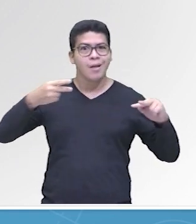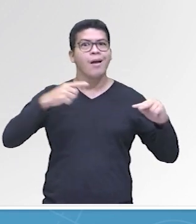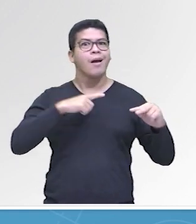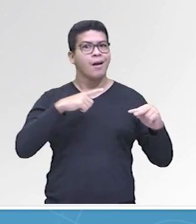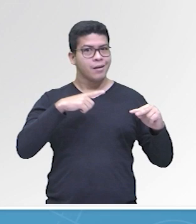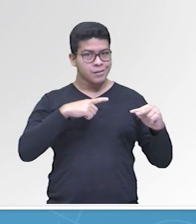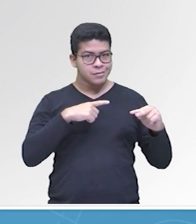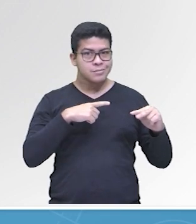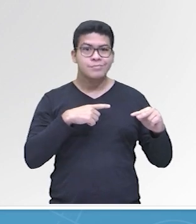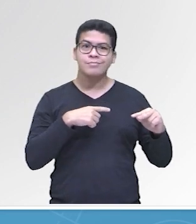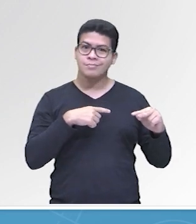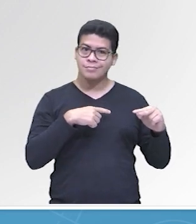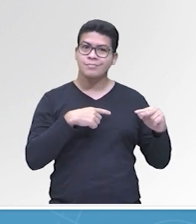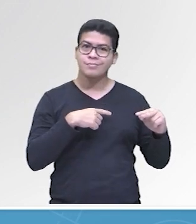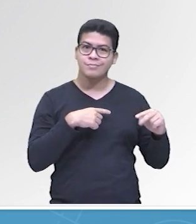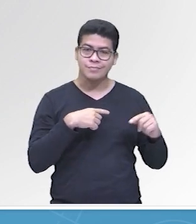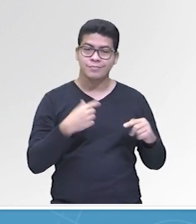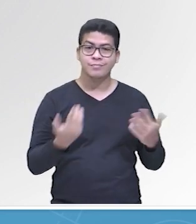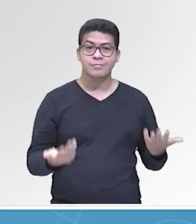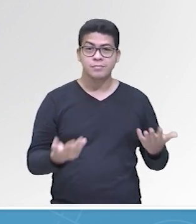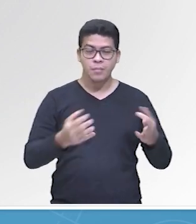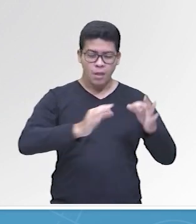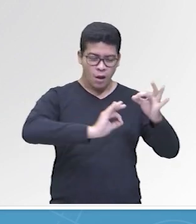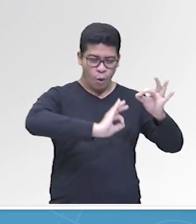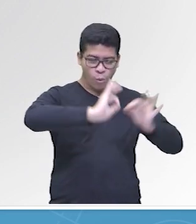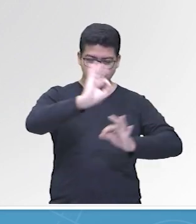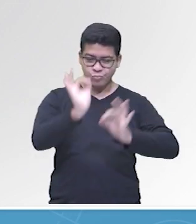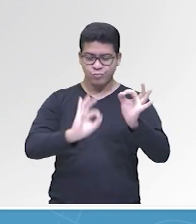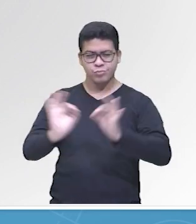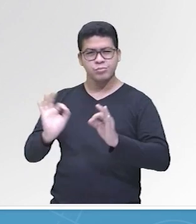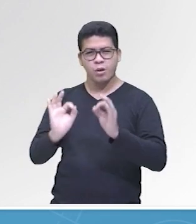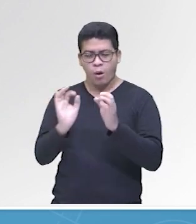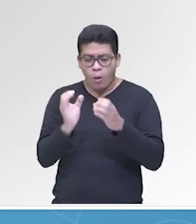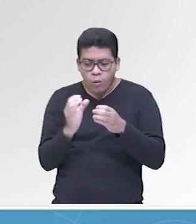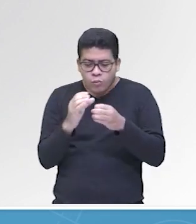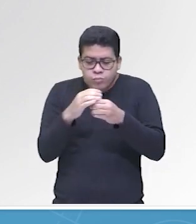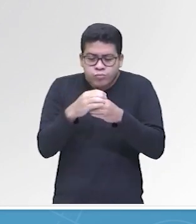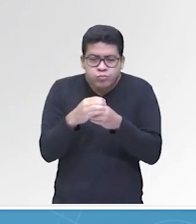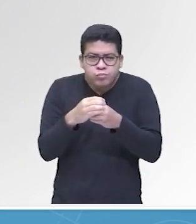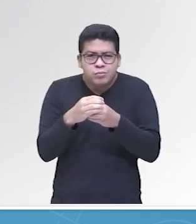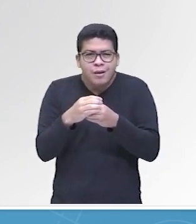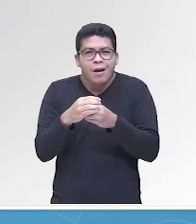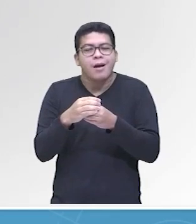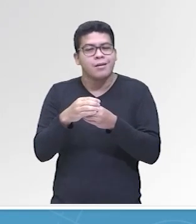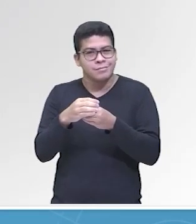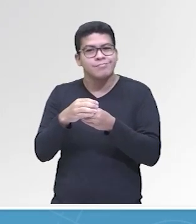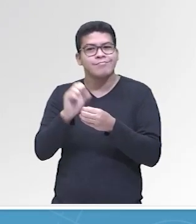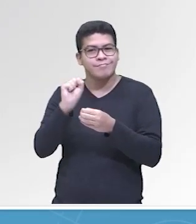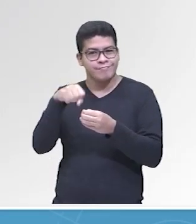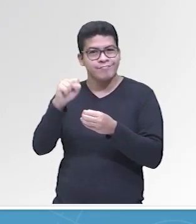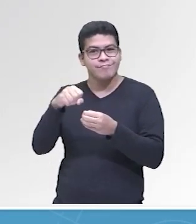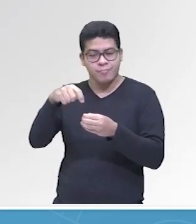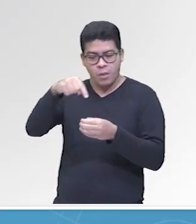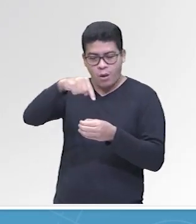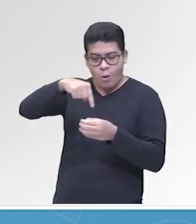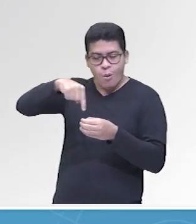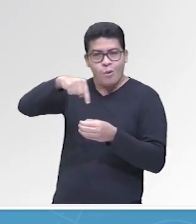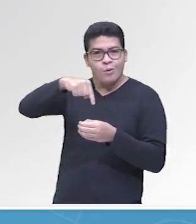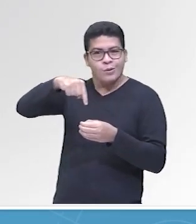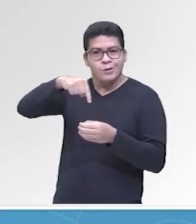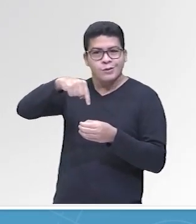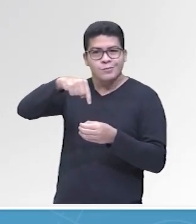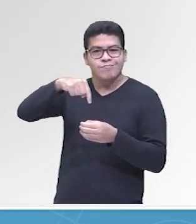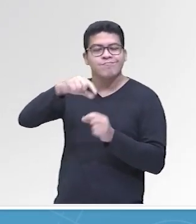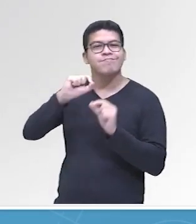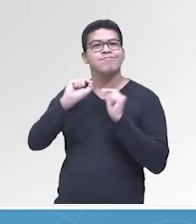que é o núcleo, ele está ali organizado, separado ali no meio da célula. Então, ele possui uma membrana